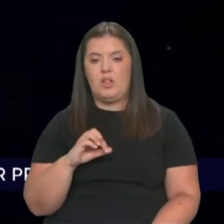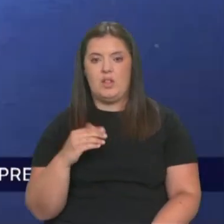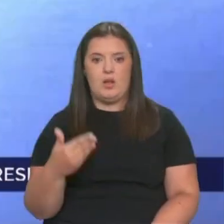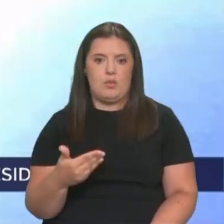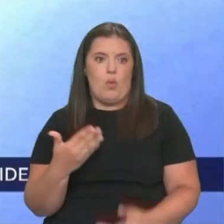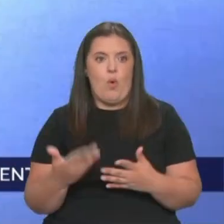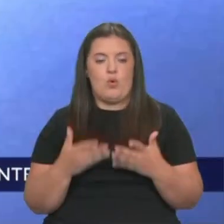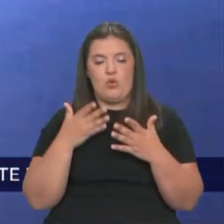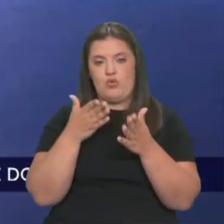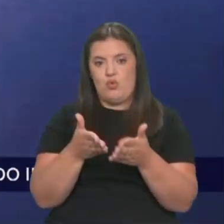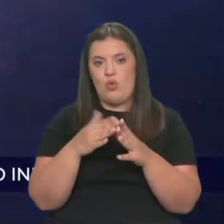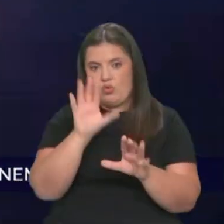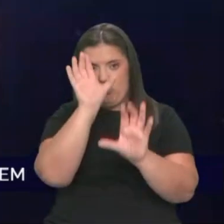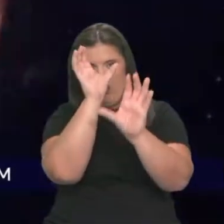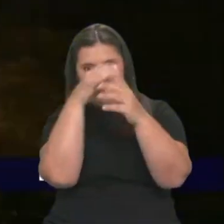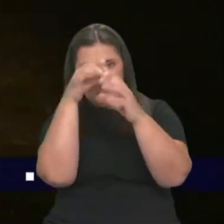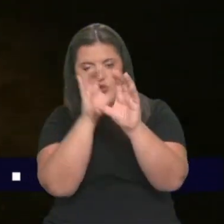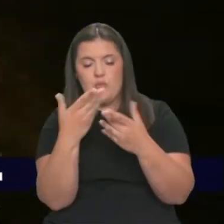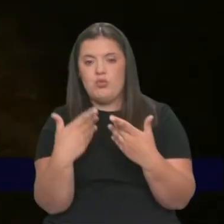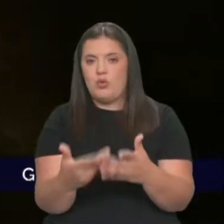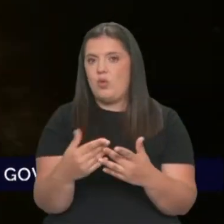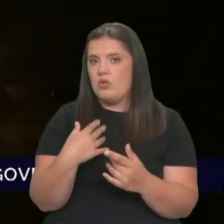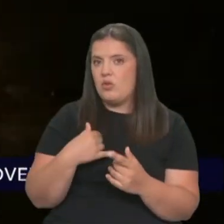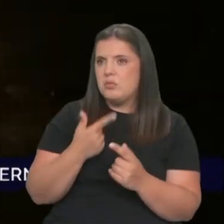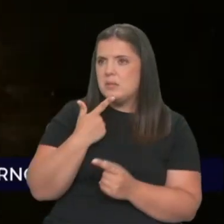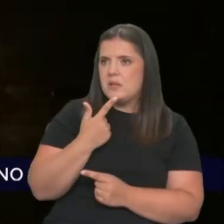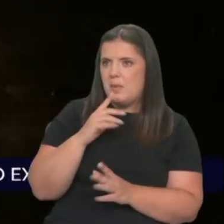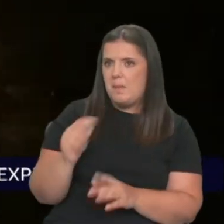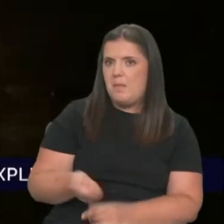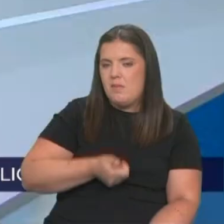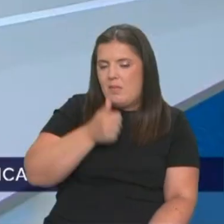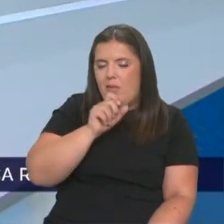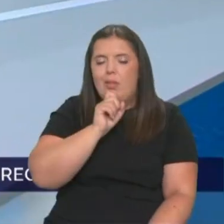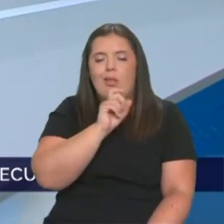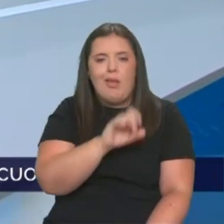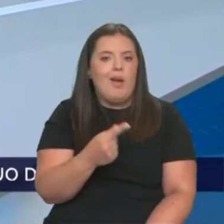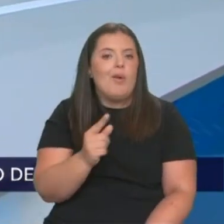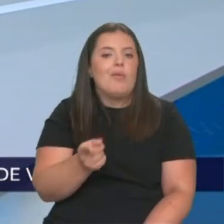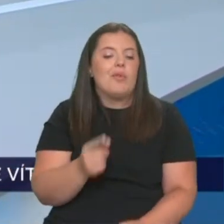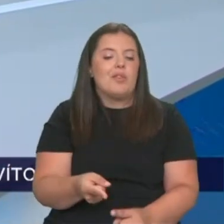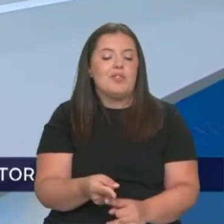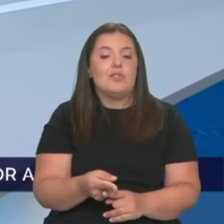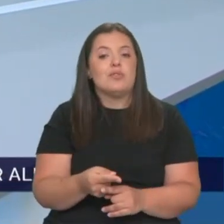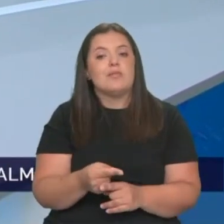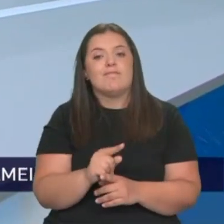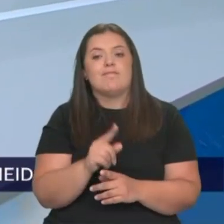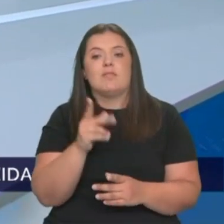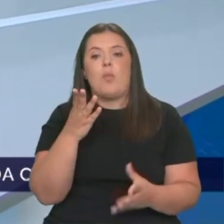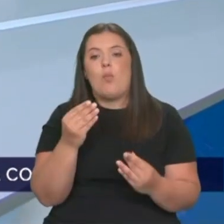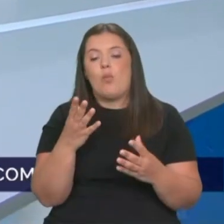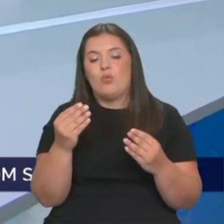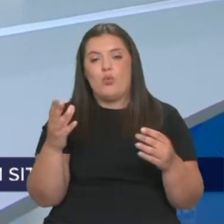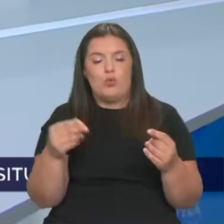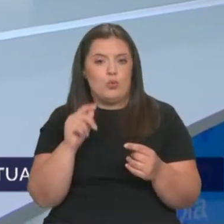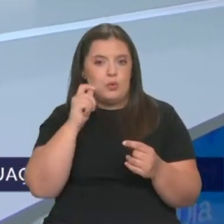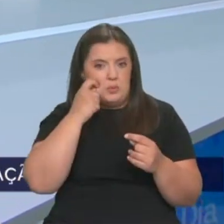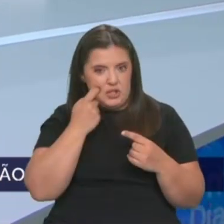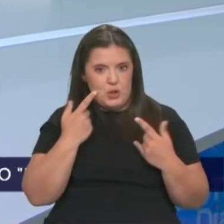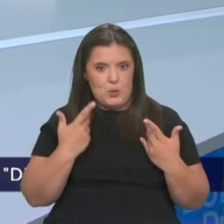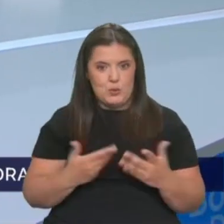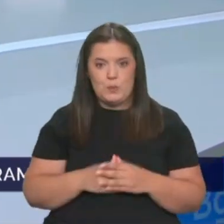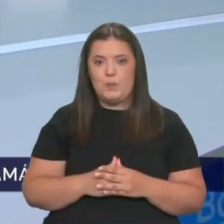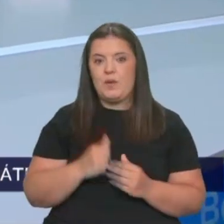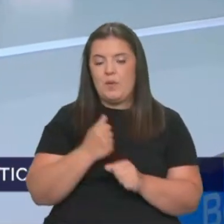com a ajuda dos telescópios atuais, nós conseguimos perceber melhor o que foi este evento, que é em si também ainda muito, muito misterioso. E